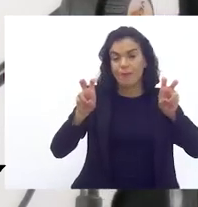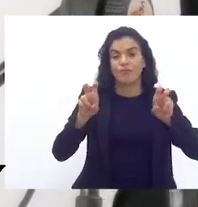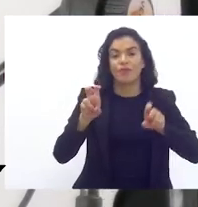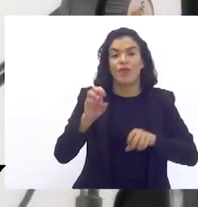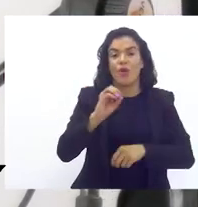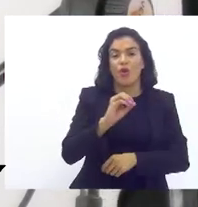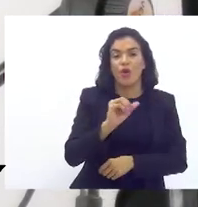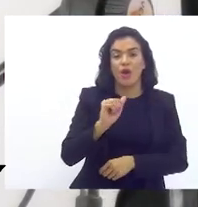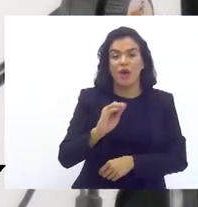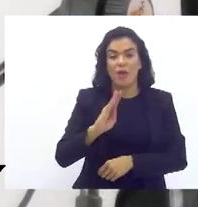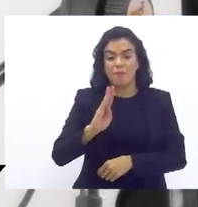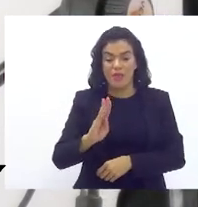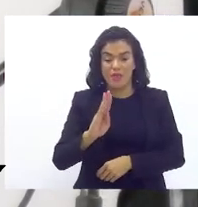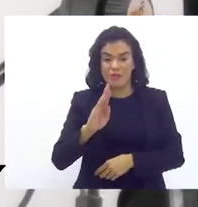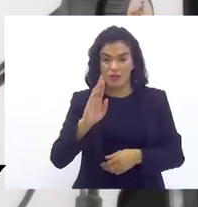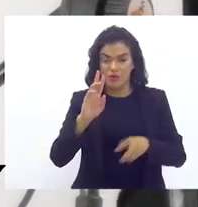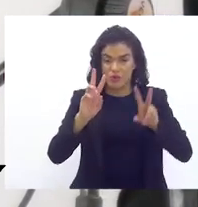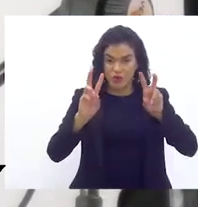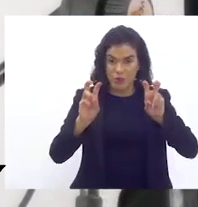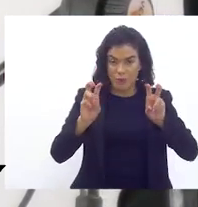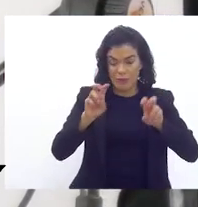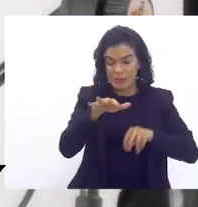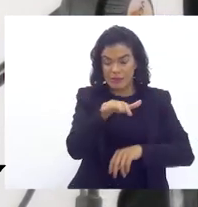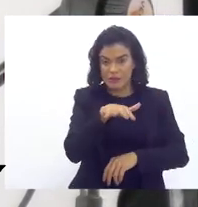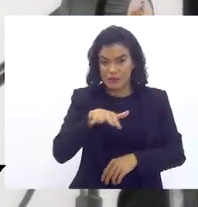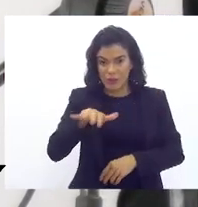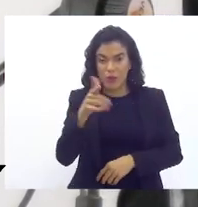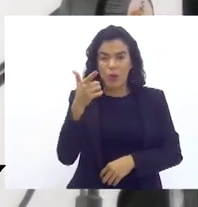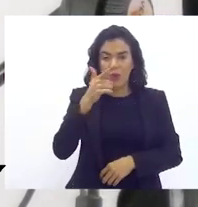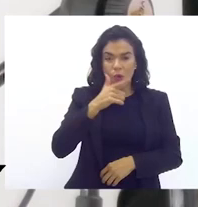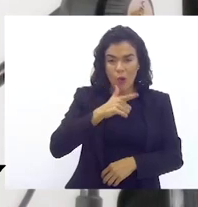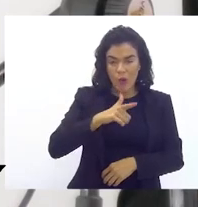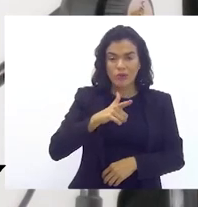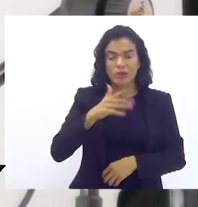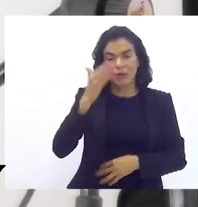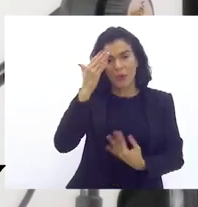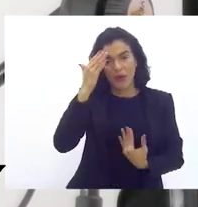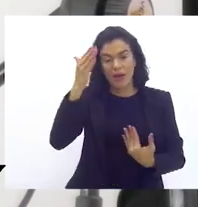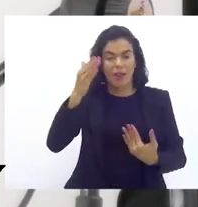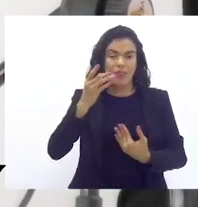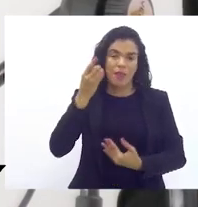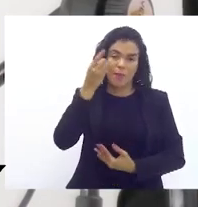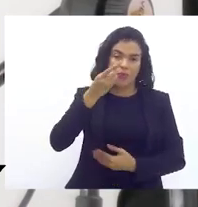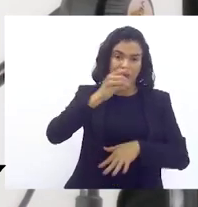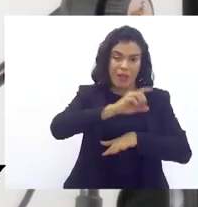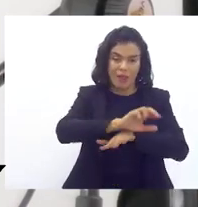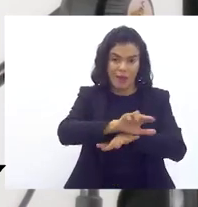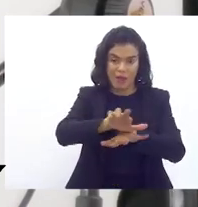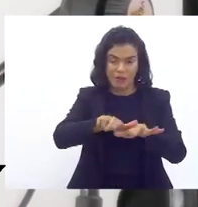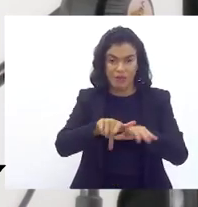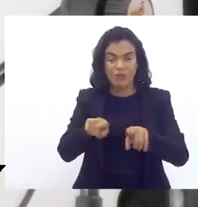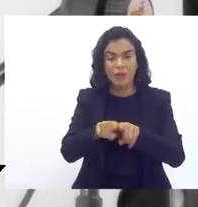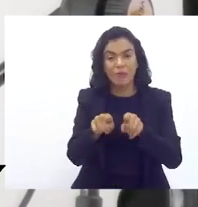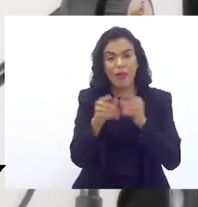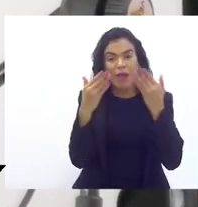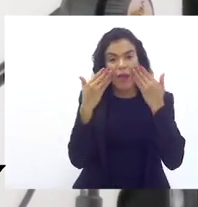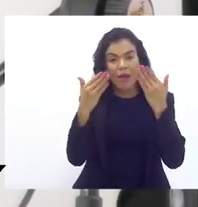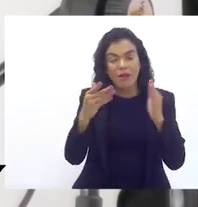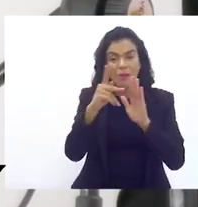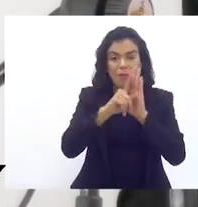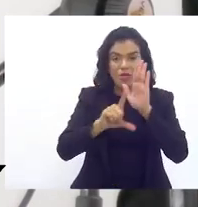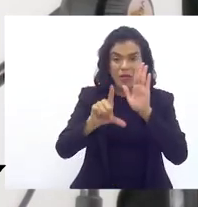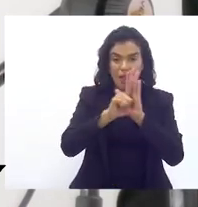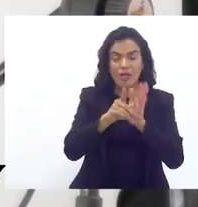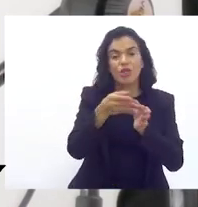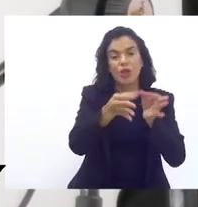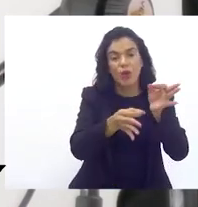dos Advogados a partir desses casos conseguiu através de alguns parlamentares do Rio de Janeiro também apresentar um projeto de lei que